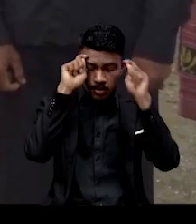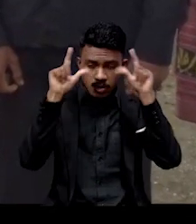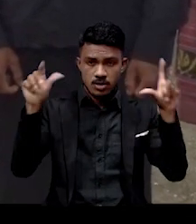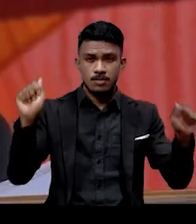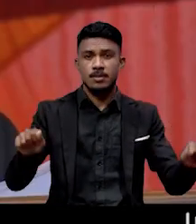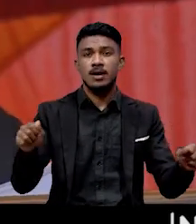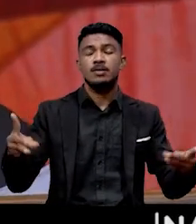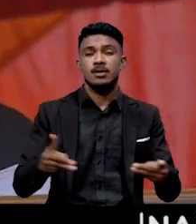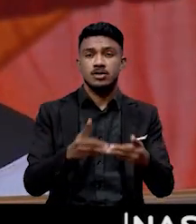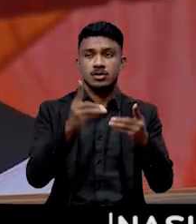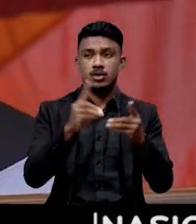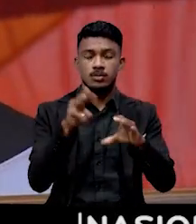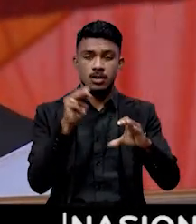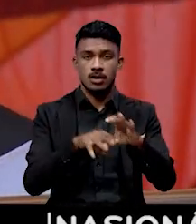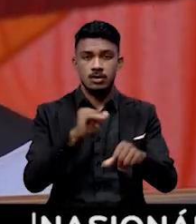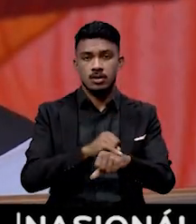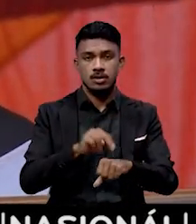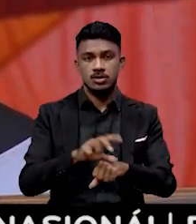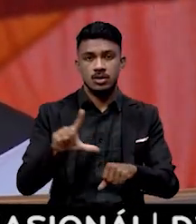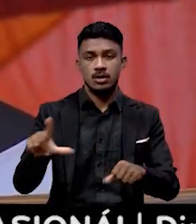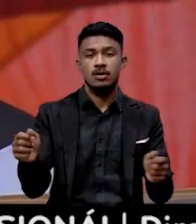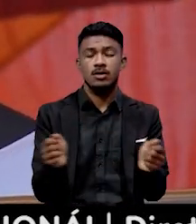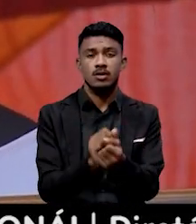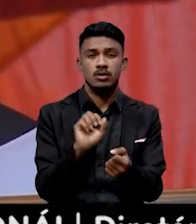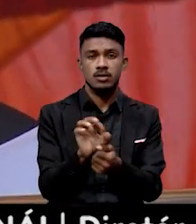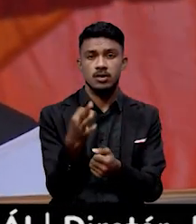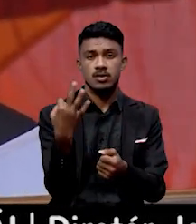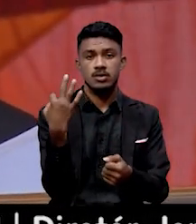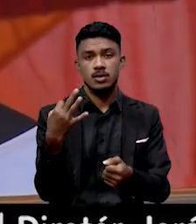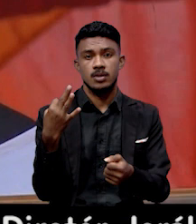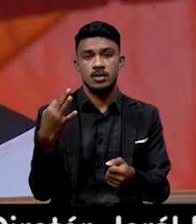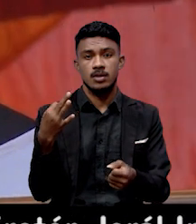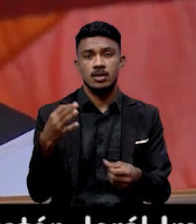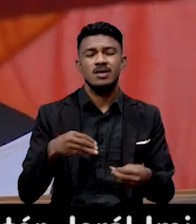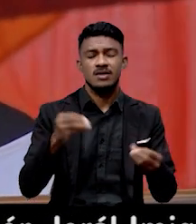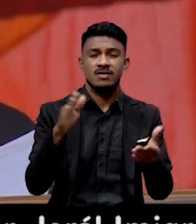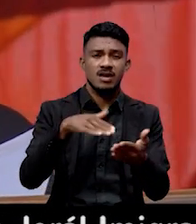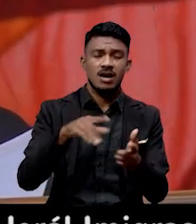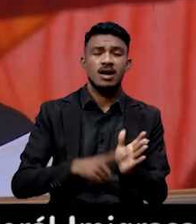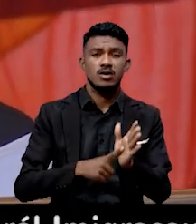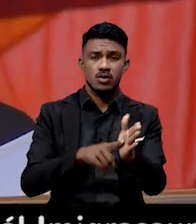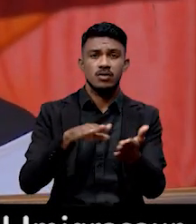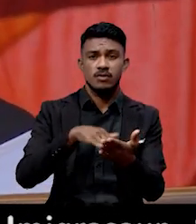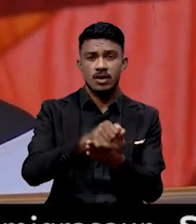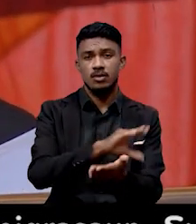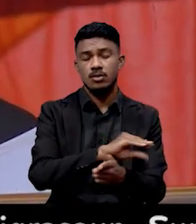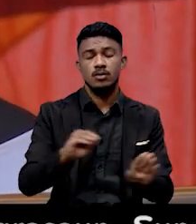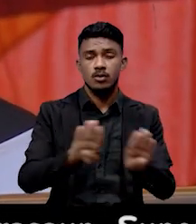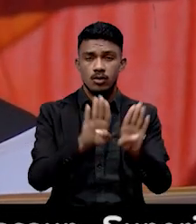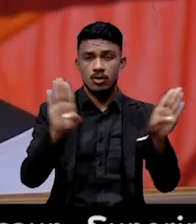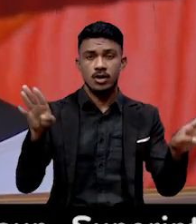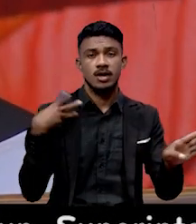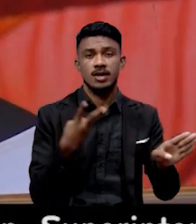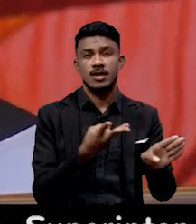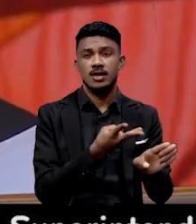merkaru internasional. Pandemia COVID-19, atu kita ni parte franca, mai belo ke mau sutenya dia, atu kita